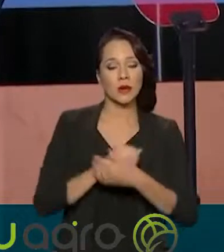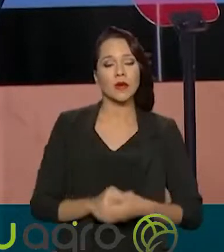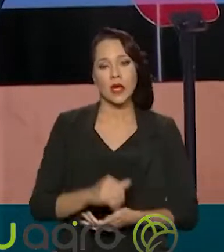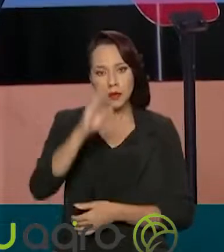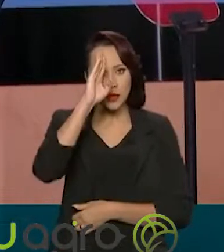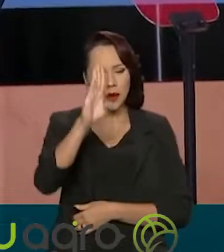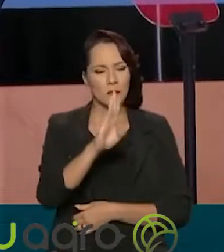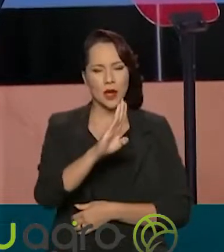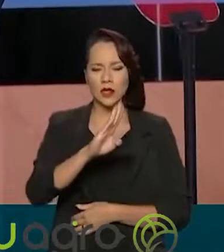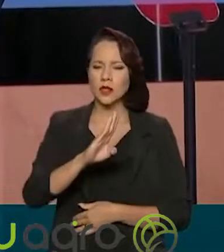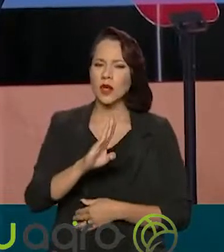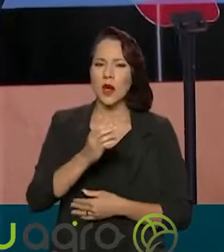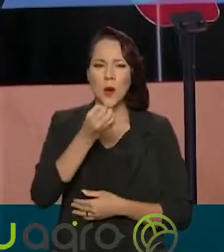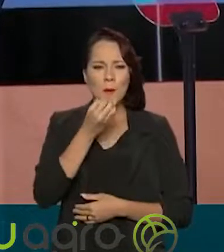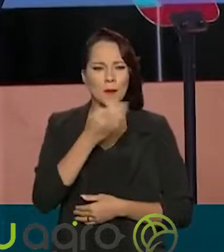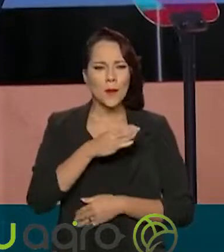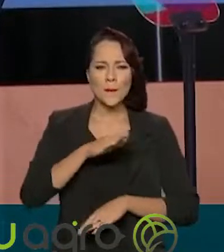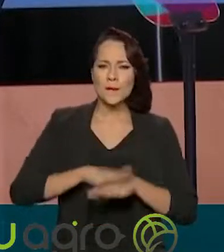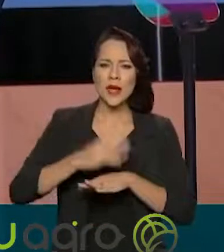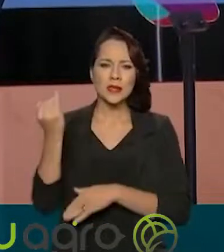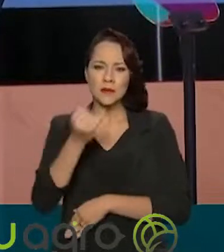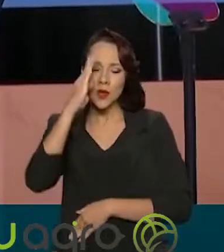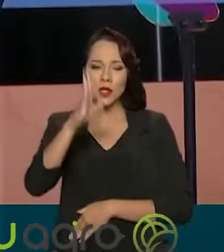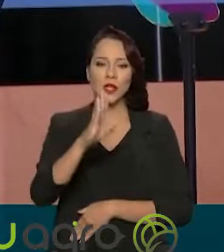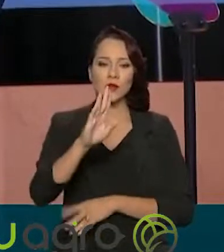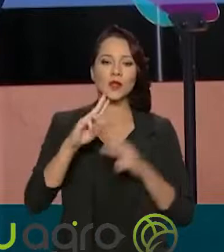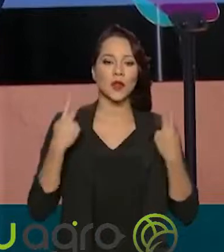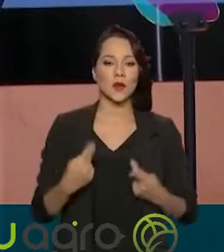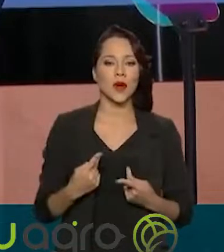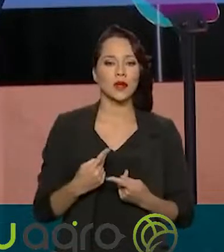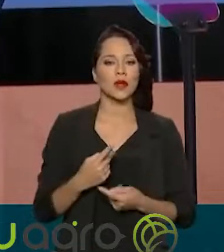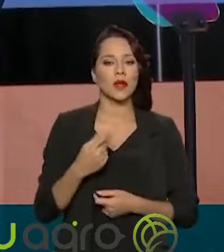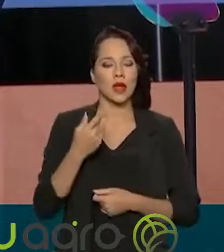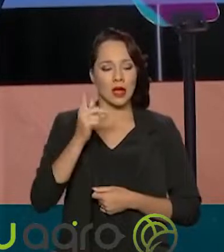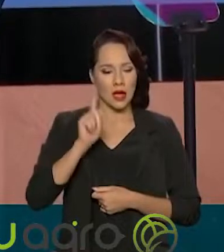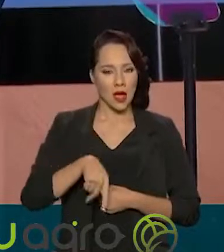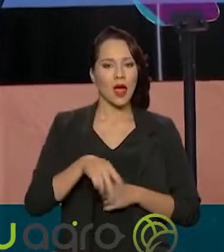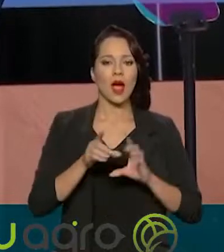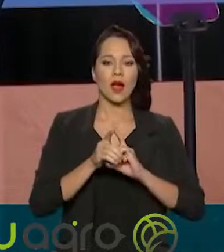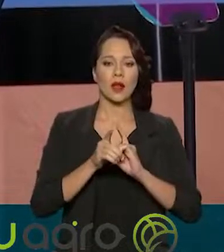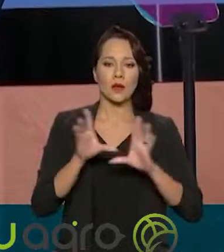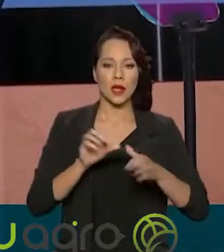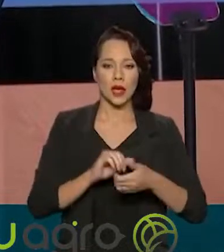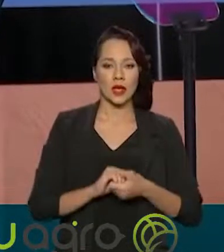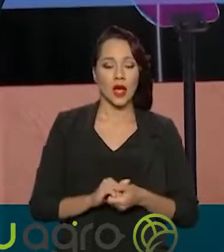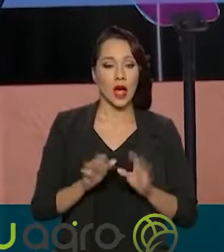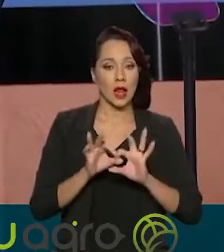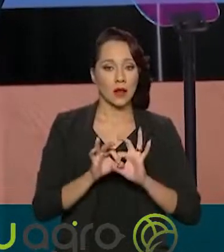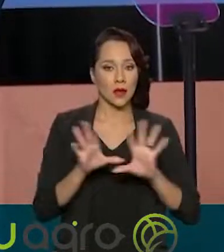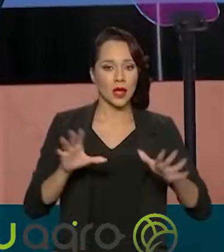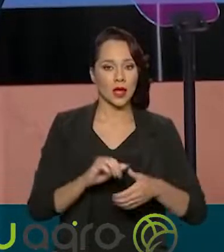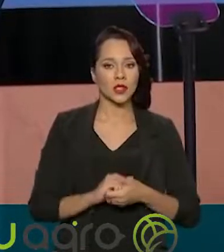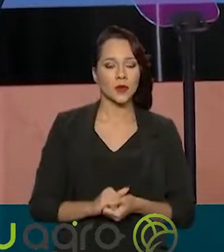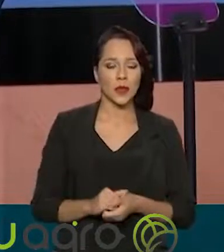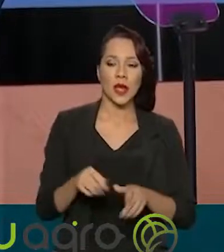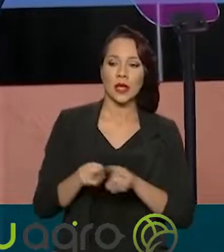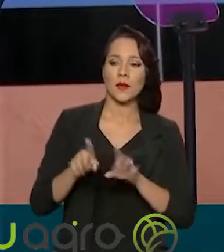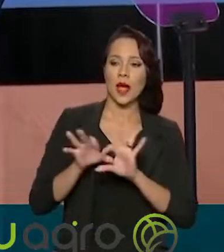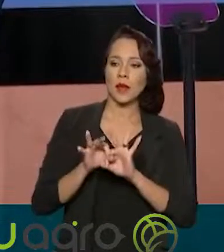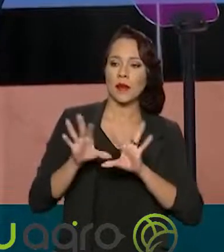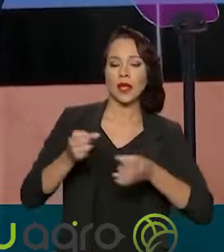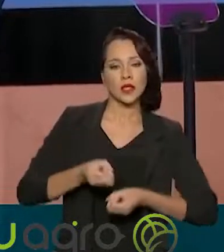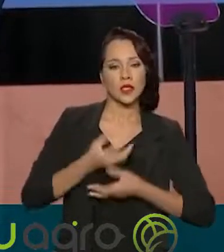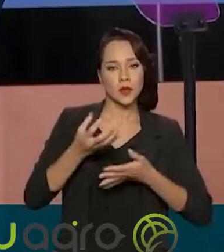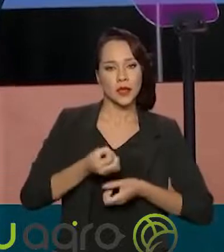ao bem mais precioso para o ser humano, a sua liberdade, aí incluídos a liberdade de